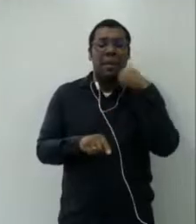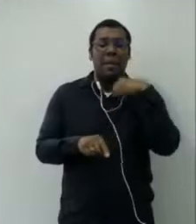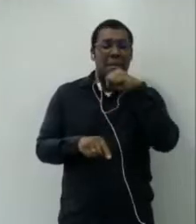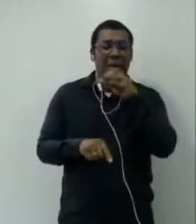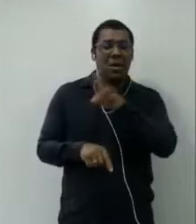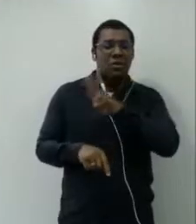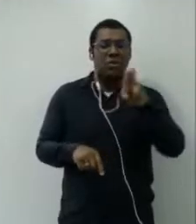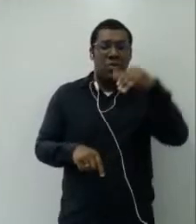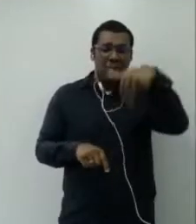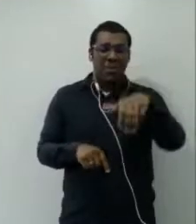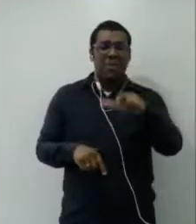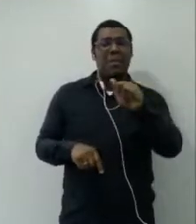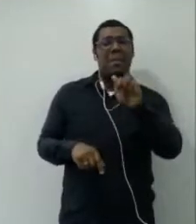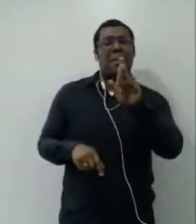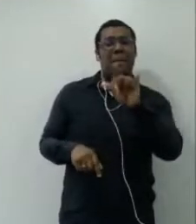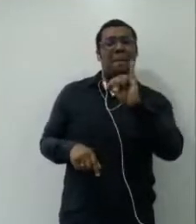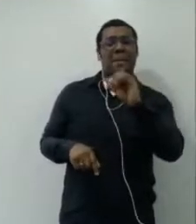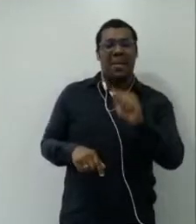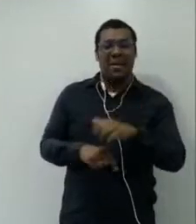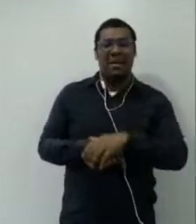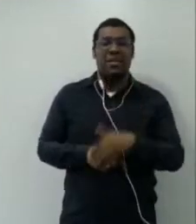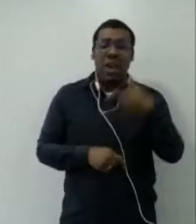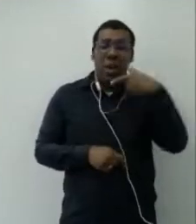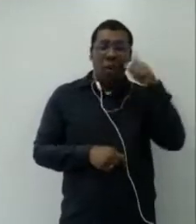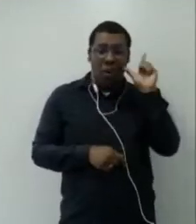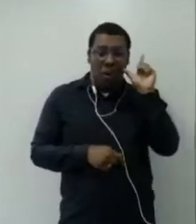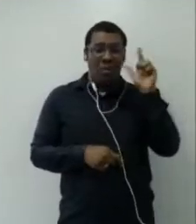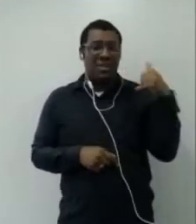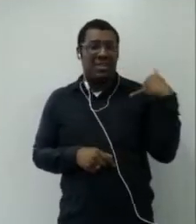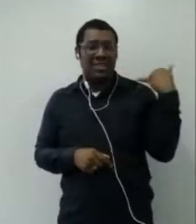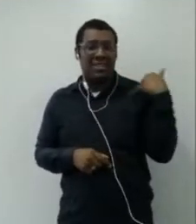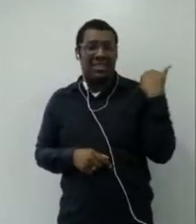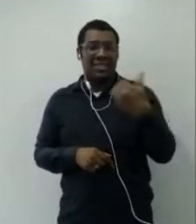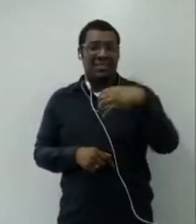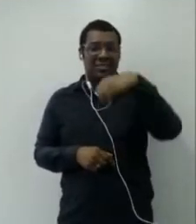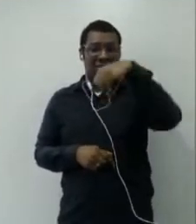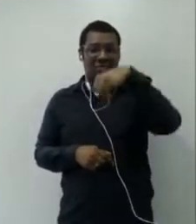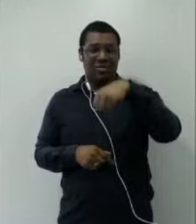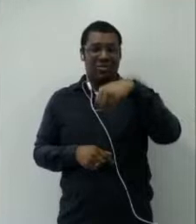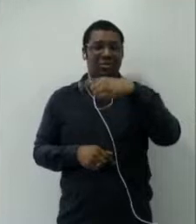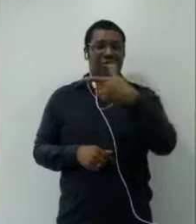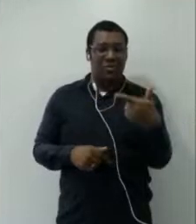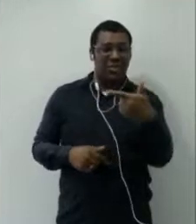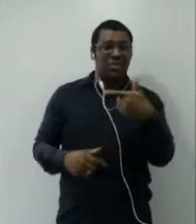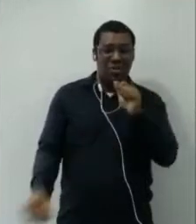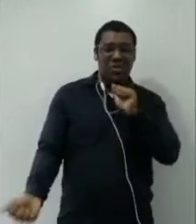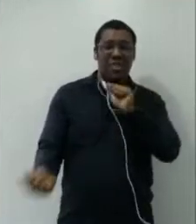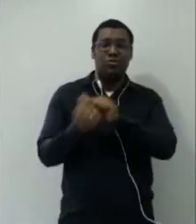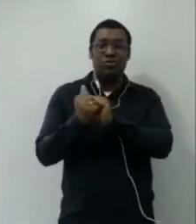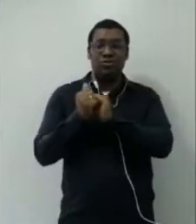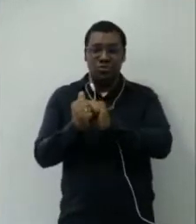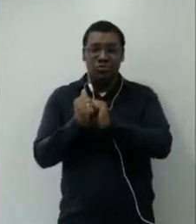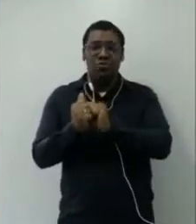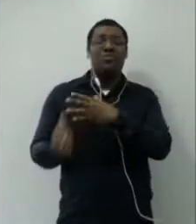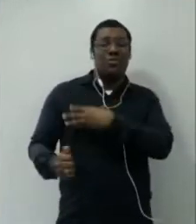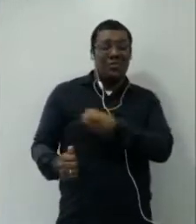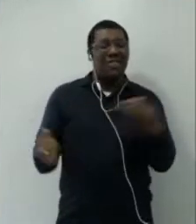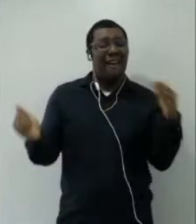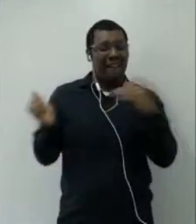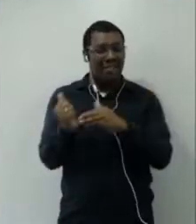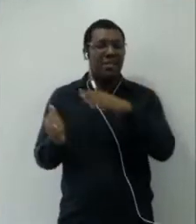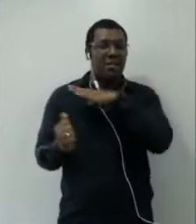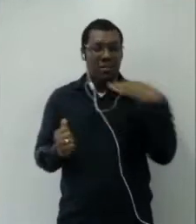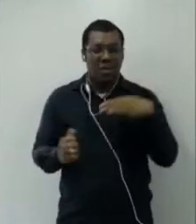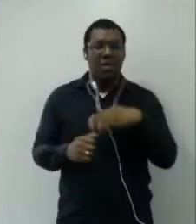Sanseverino, que ontem, aos 92 anos, manteve-se sempre ao lado do seu filho. Eram seis os irmãos.